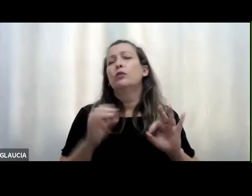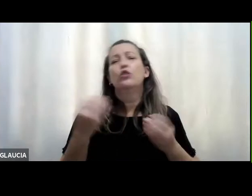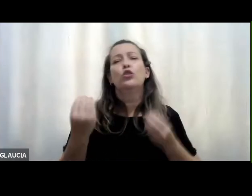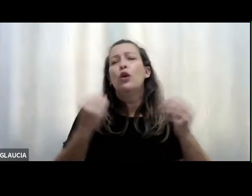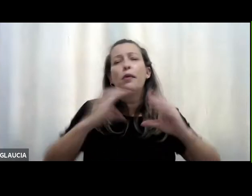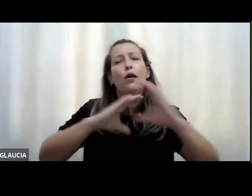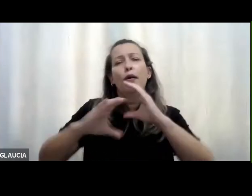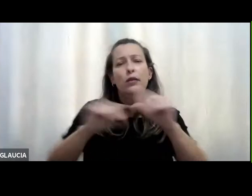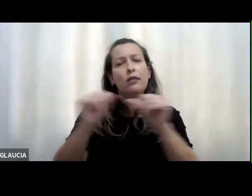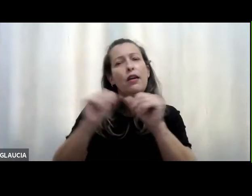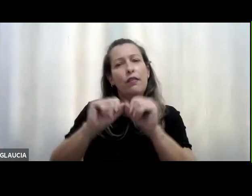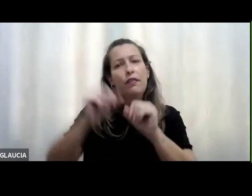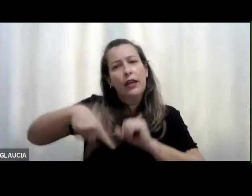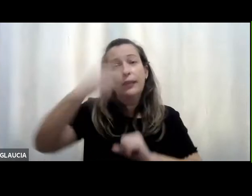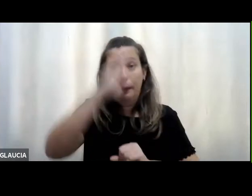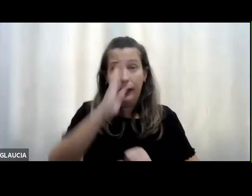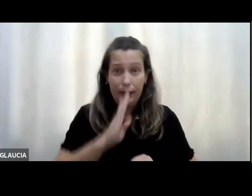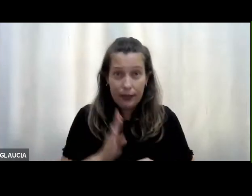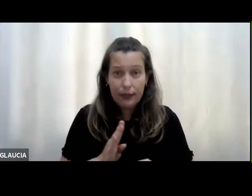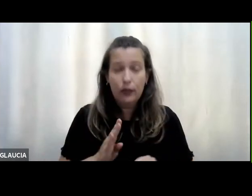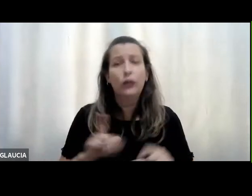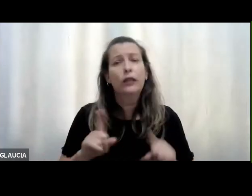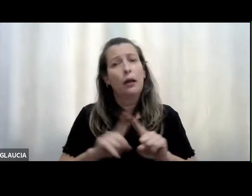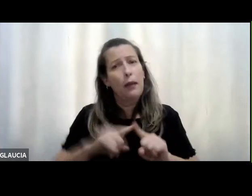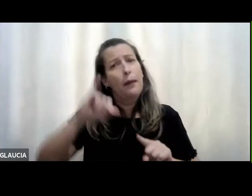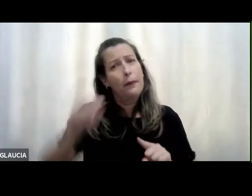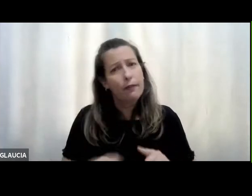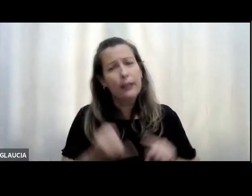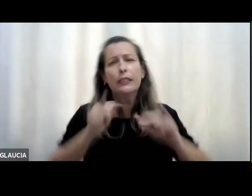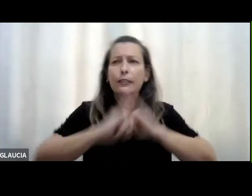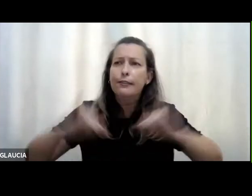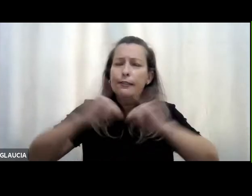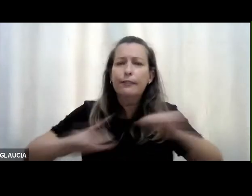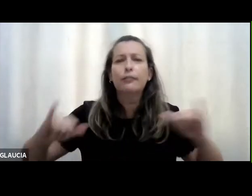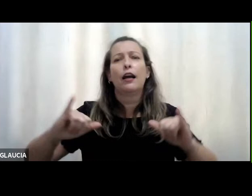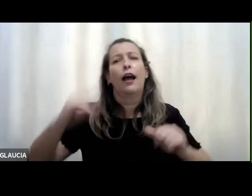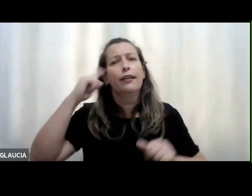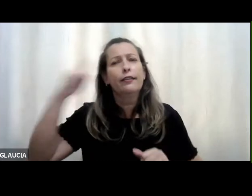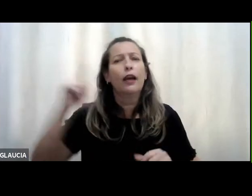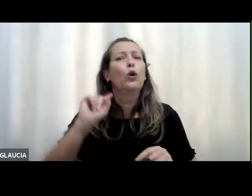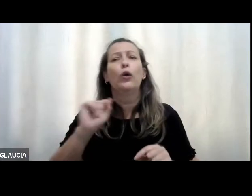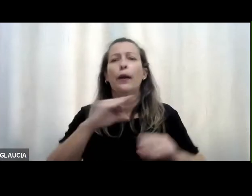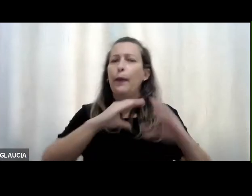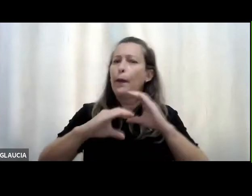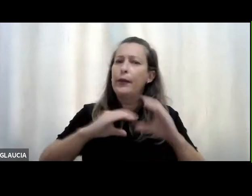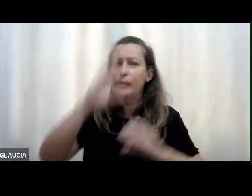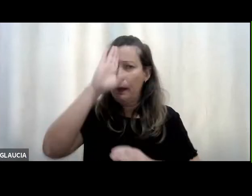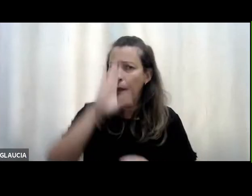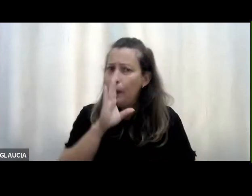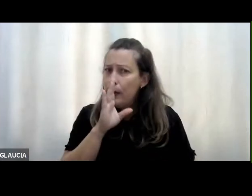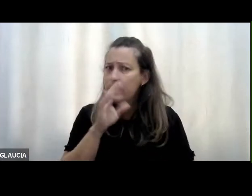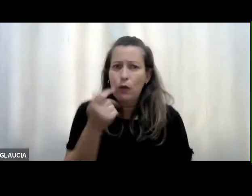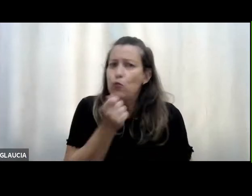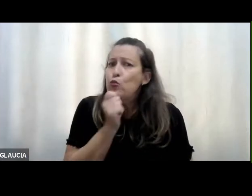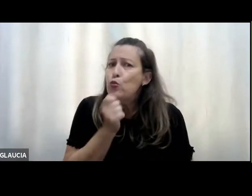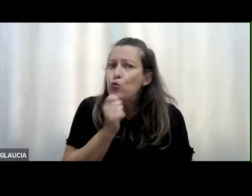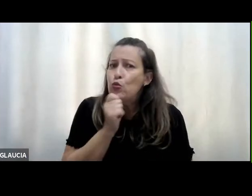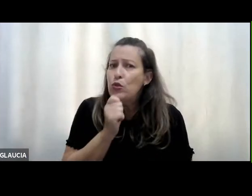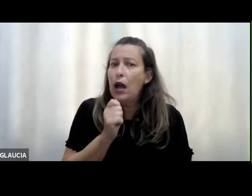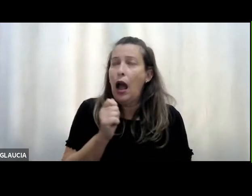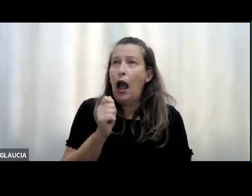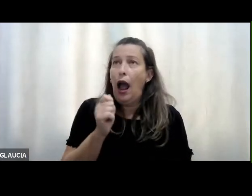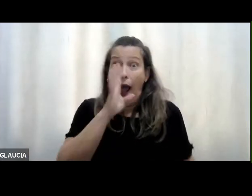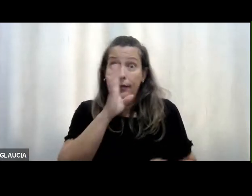comunicação é feita no Brasil, vender essa ideia de que a comunicação pública ela não é assistida, ela não desperta